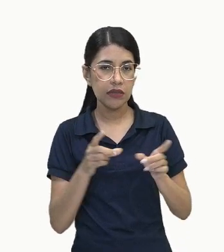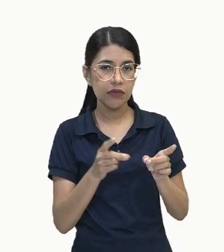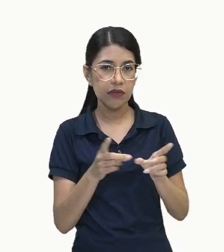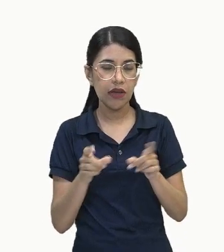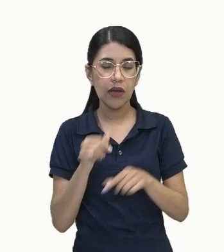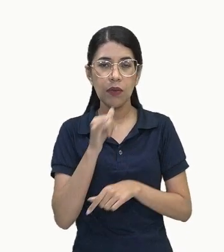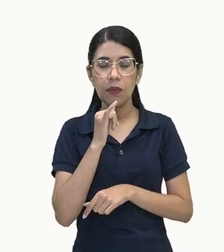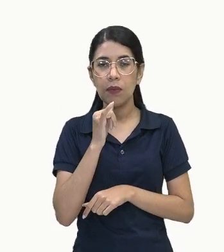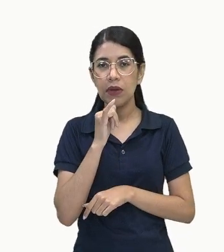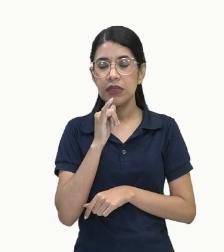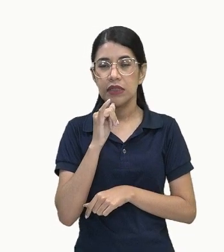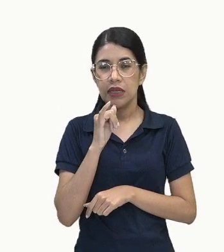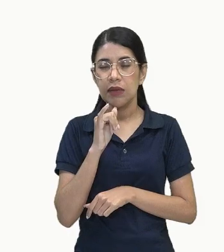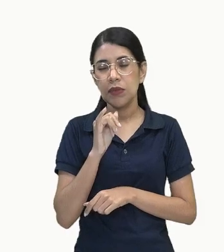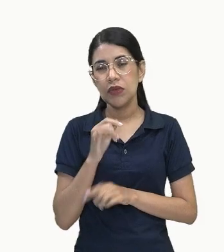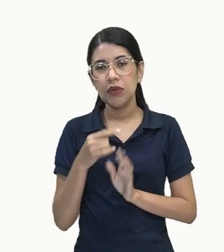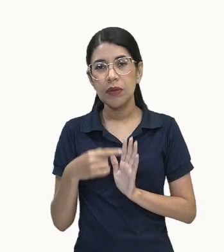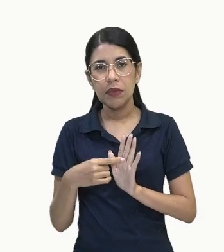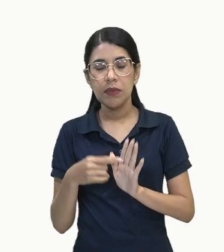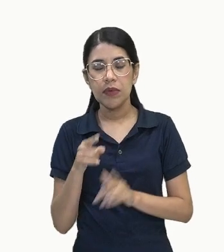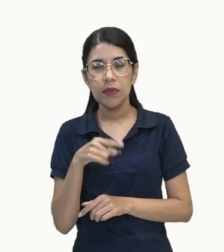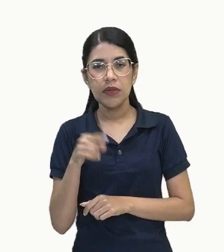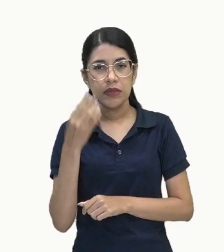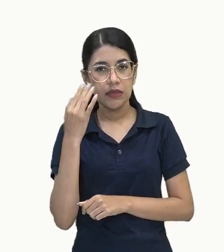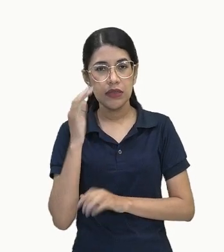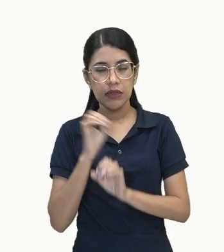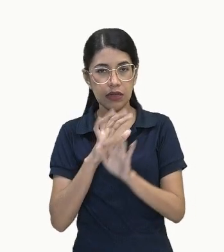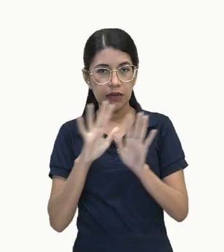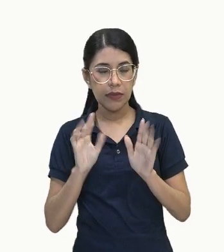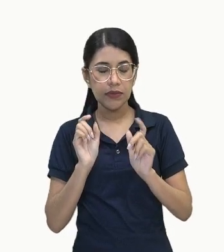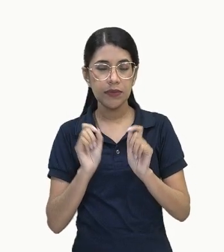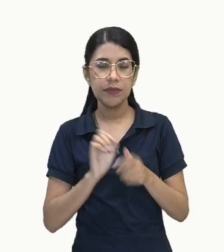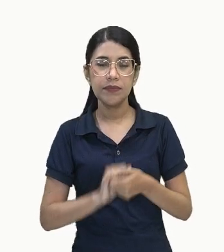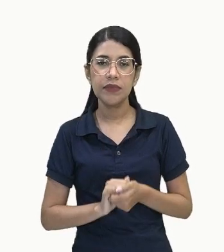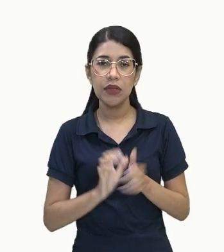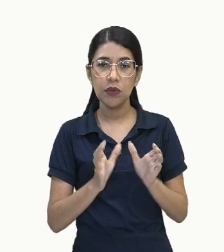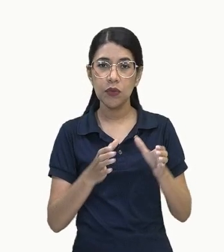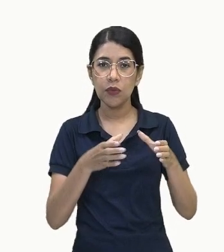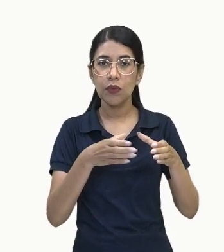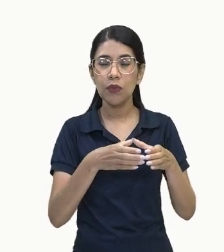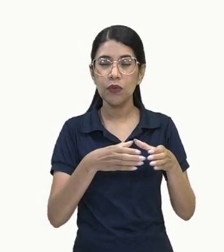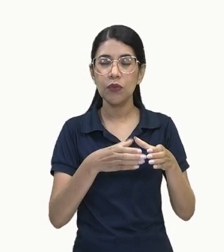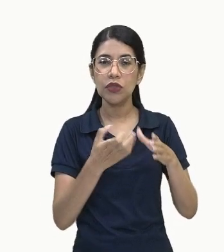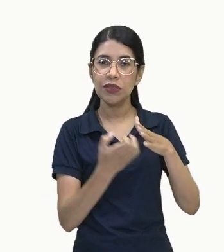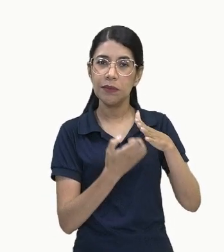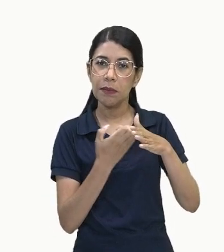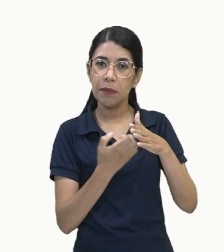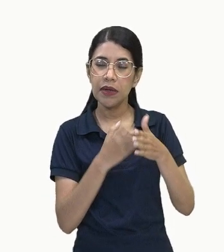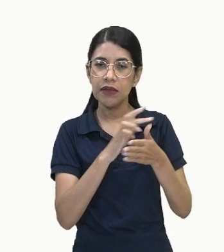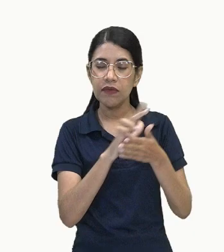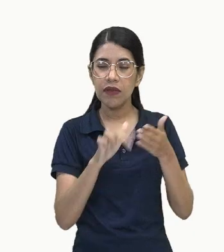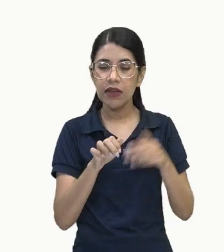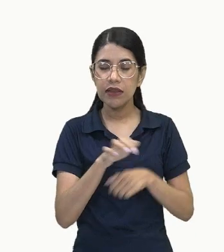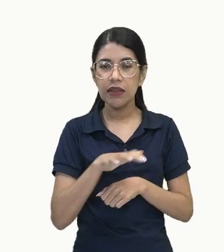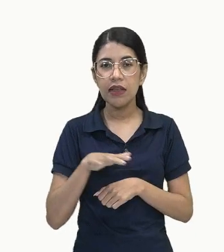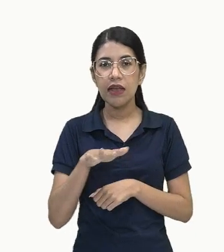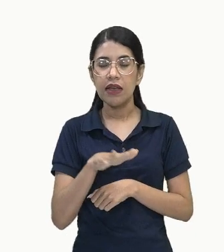exemplo fictício, tá, gente? Só para deixar isso claro, de um conglomerado de empresas do ramo de